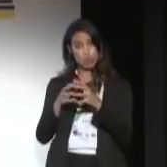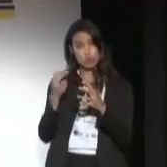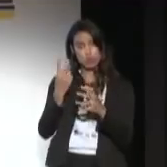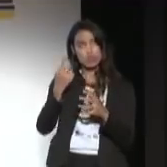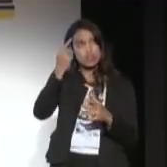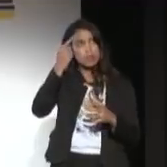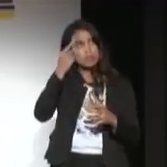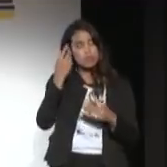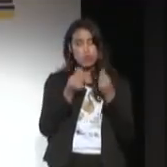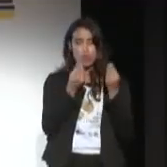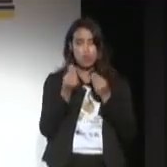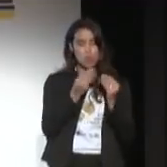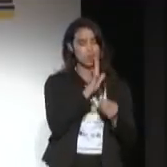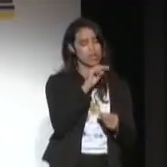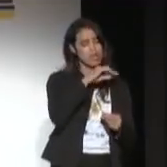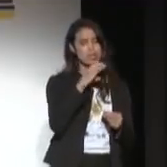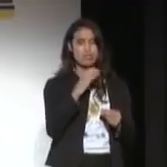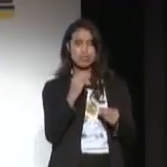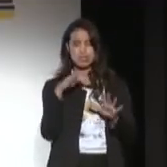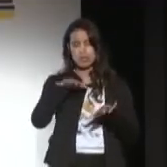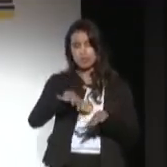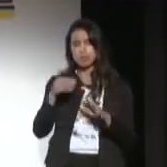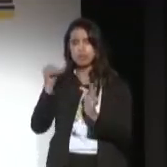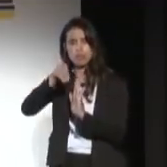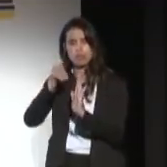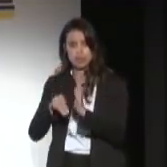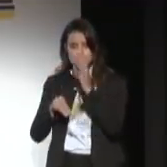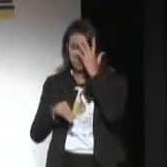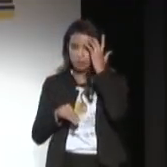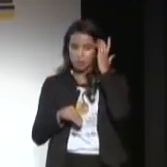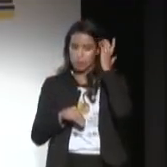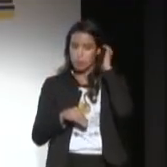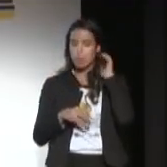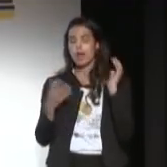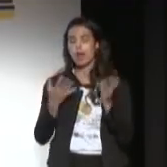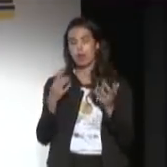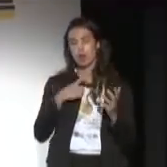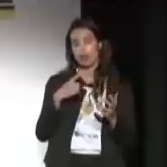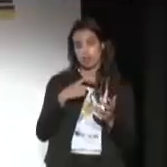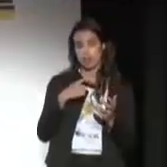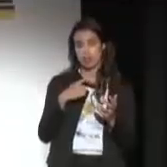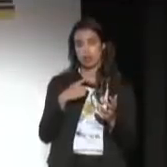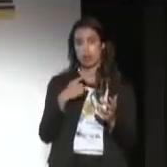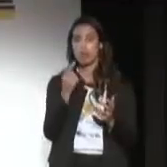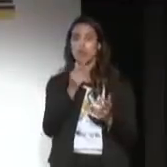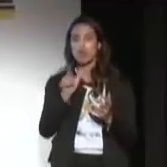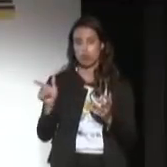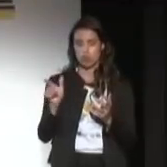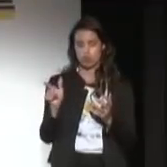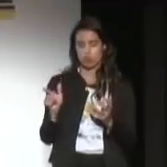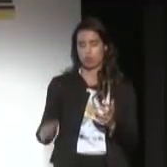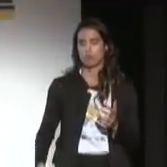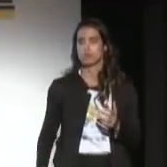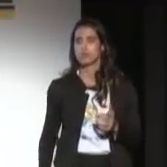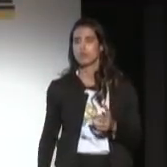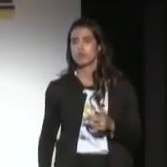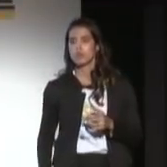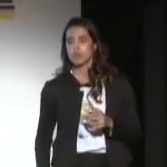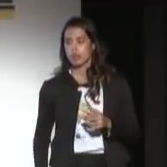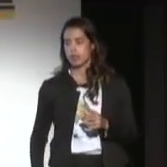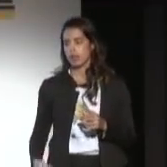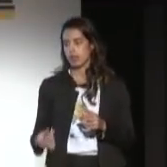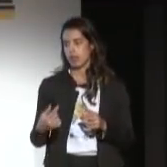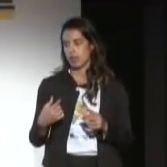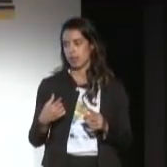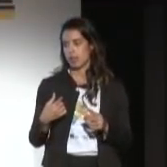pensando sobre como se implementa a BNCC. Aqui eu tenho, para vocês, algo que não vou